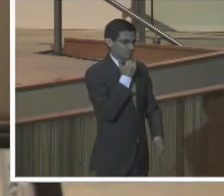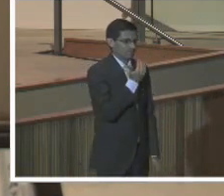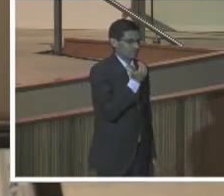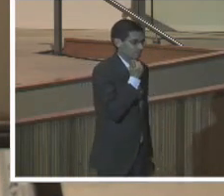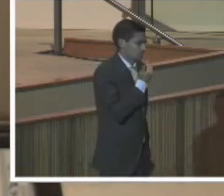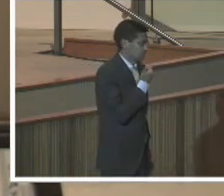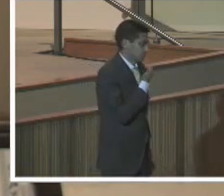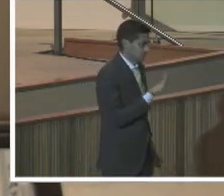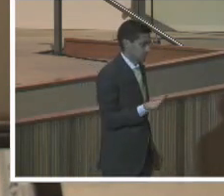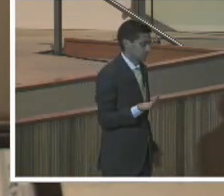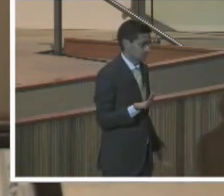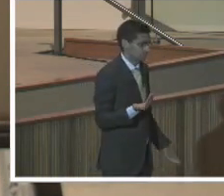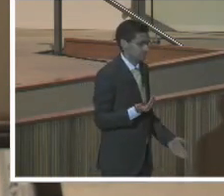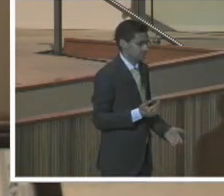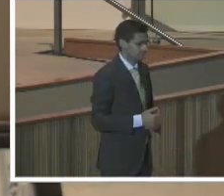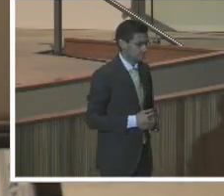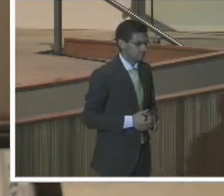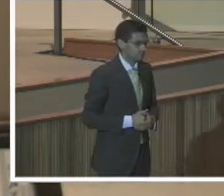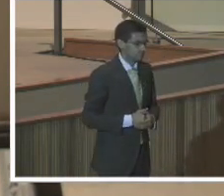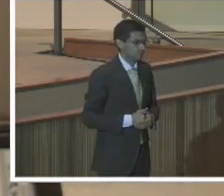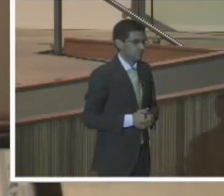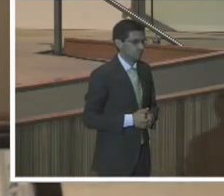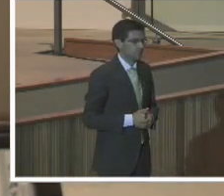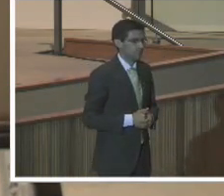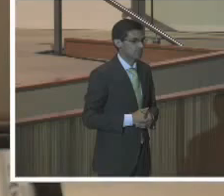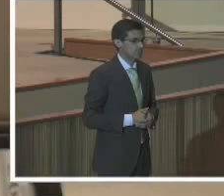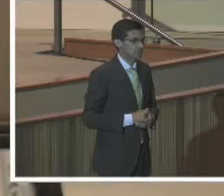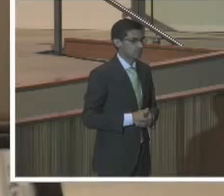Não tem jeito.